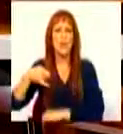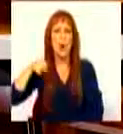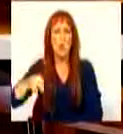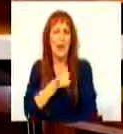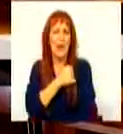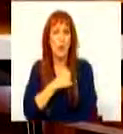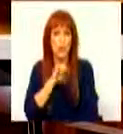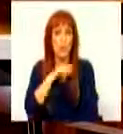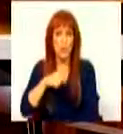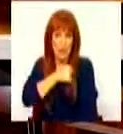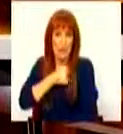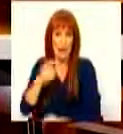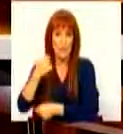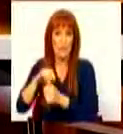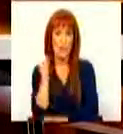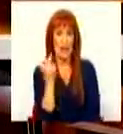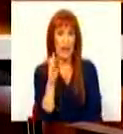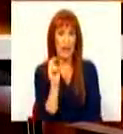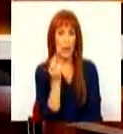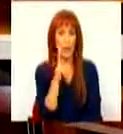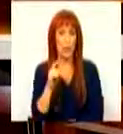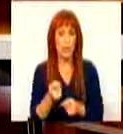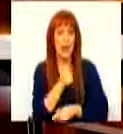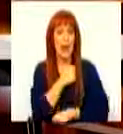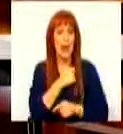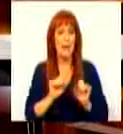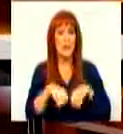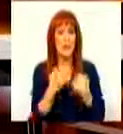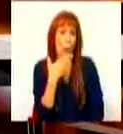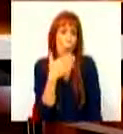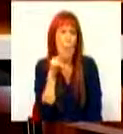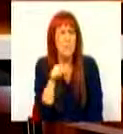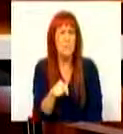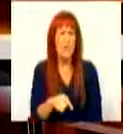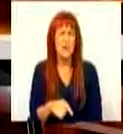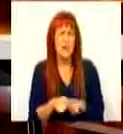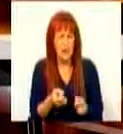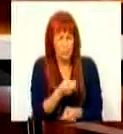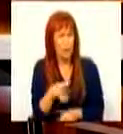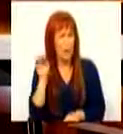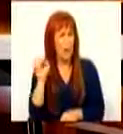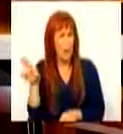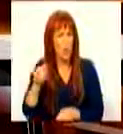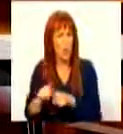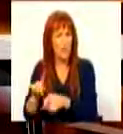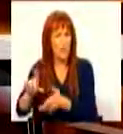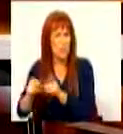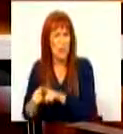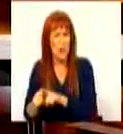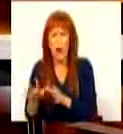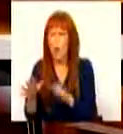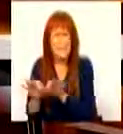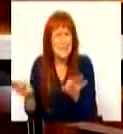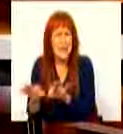imóveis, os imóveis que o IRUDE tem em nome do Estado para a habitação social são 11 mil. Só a carteira do Novo Banco do Projeto Viriato é quase